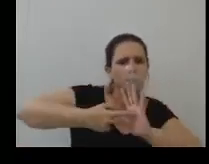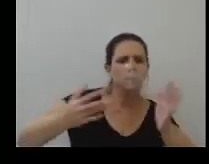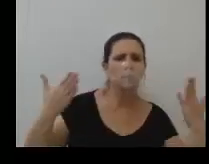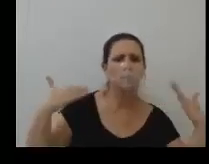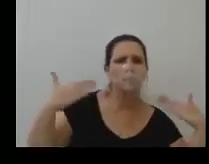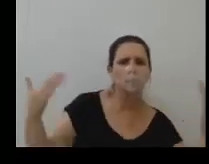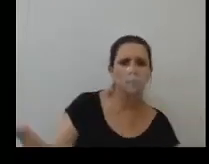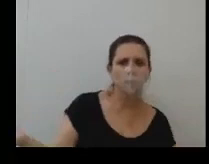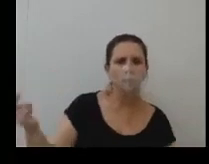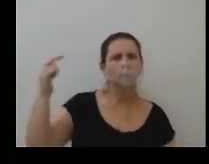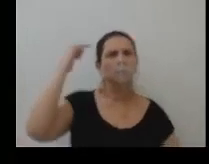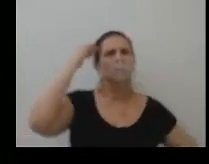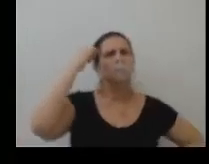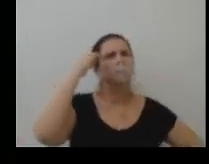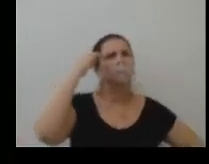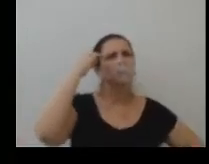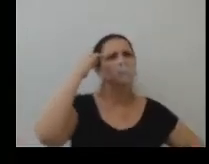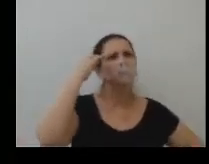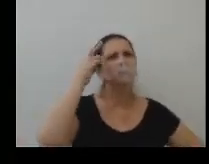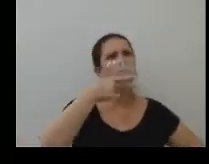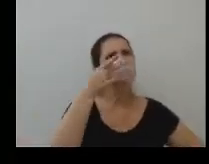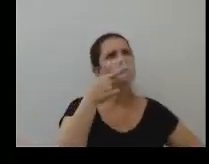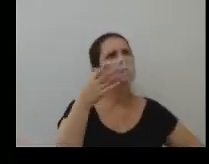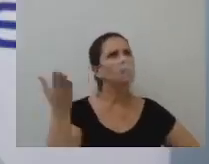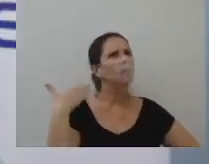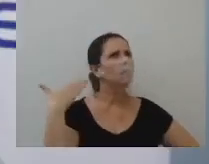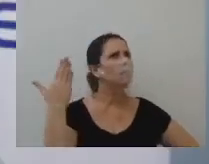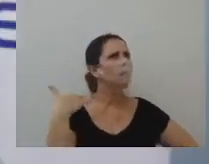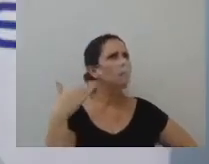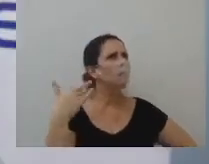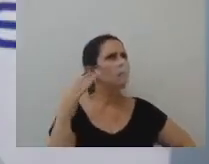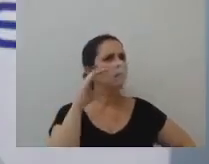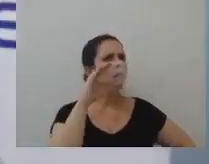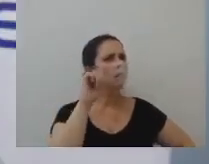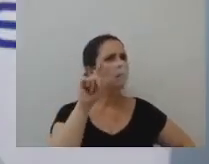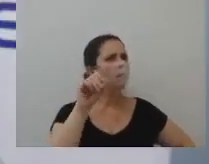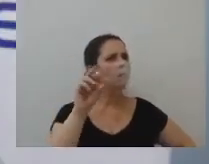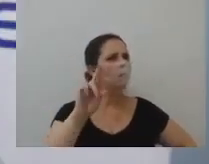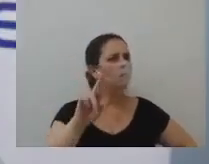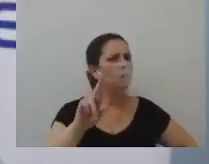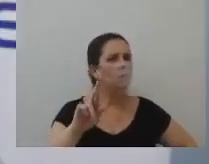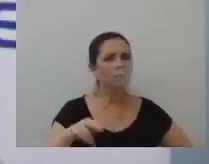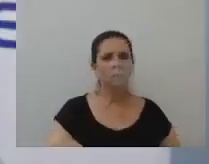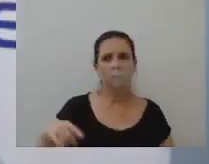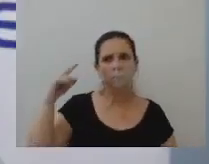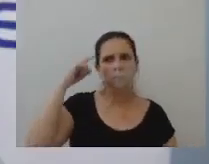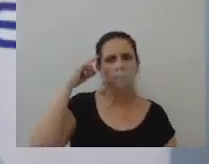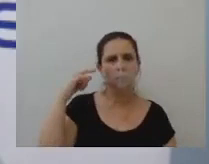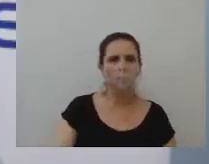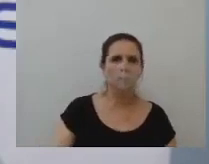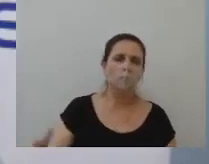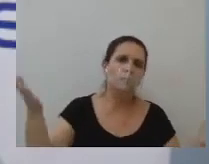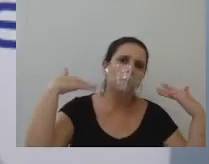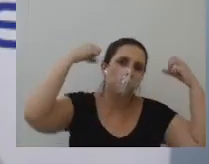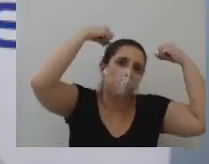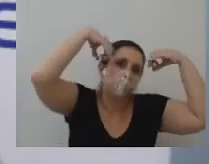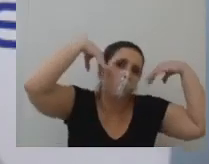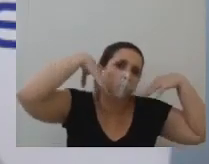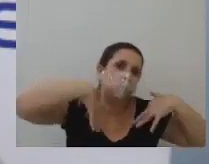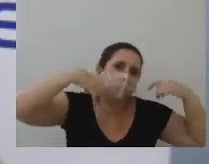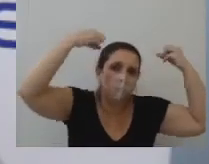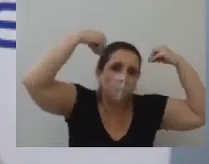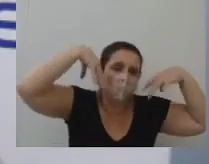O que é que a gente pensa logo quando fala em calor? Em calor, normalmente a imagem que eu mais vejo é essa aí. É